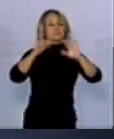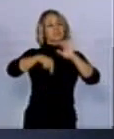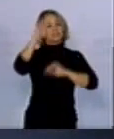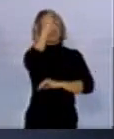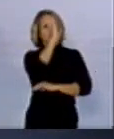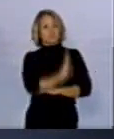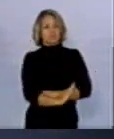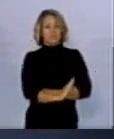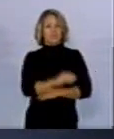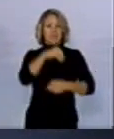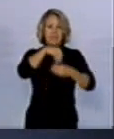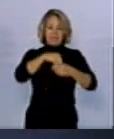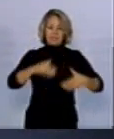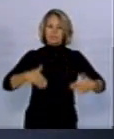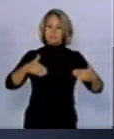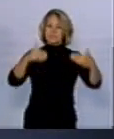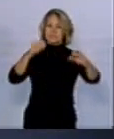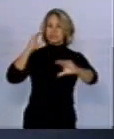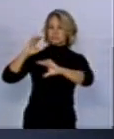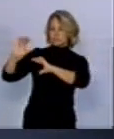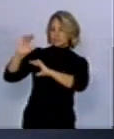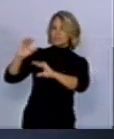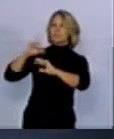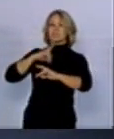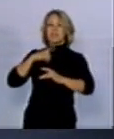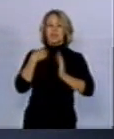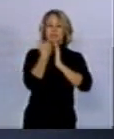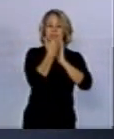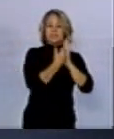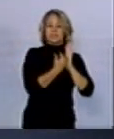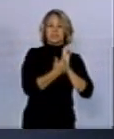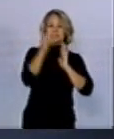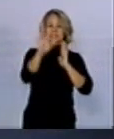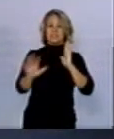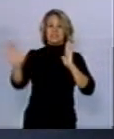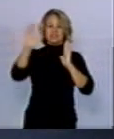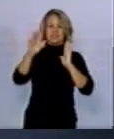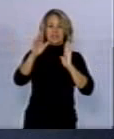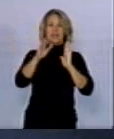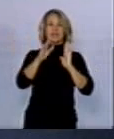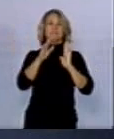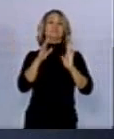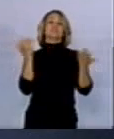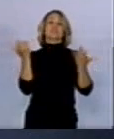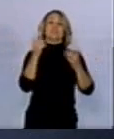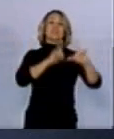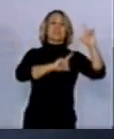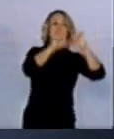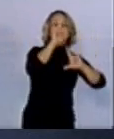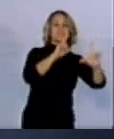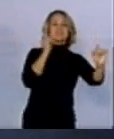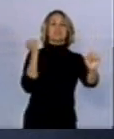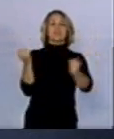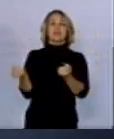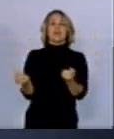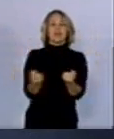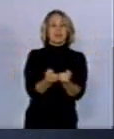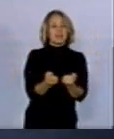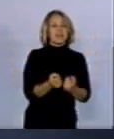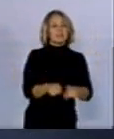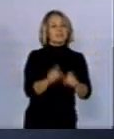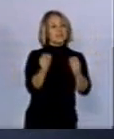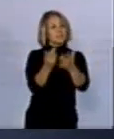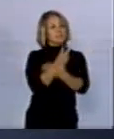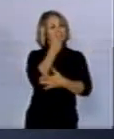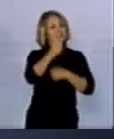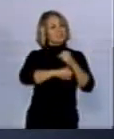No Ministério das Comunicações, nós tocamos o Programa Nacional de Banda Larga, PNBL, que foi, enfim, concebido em 2010,